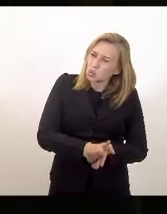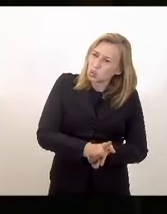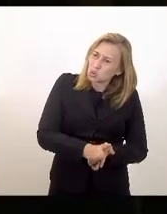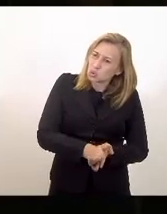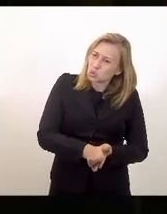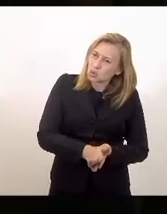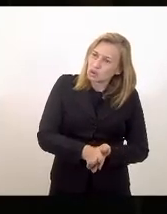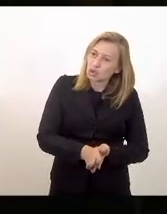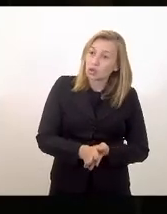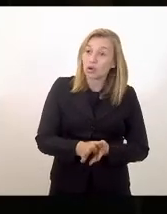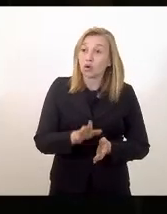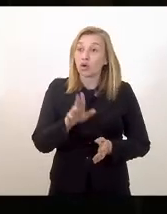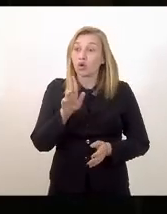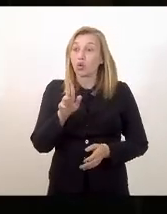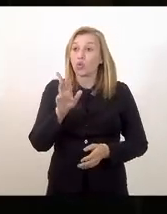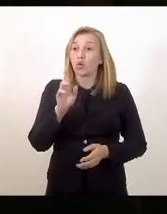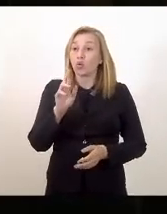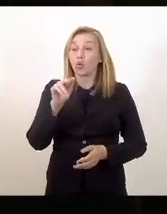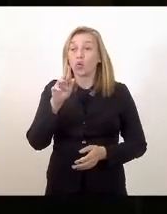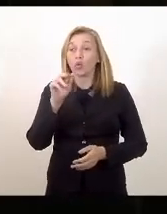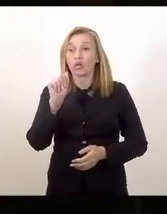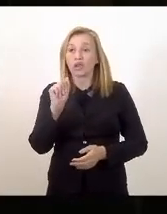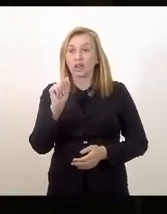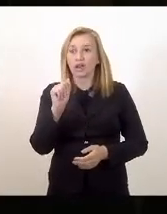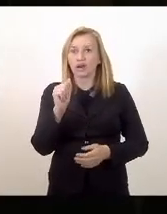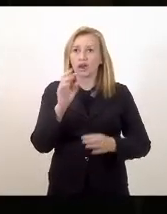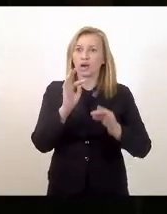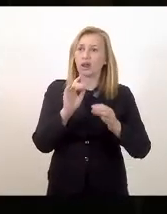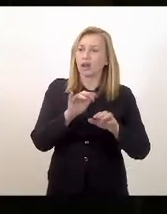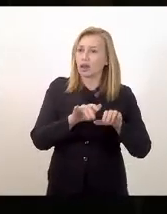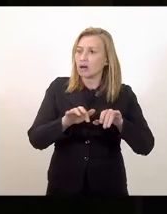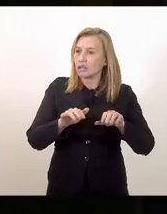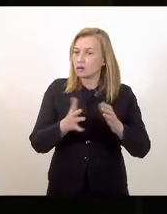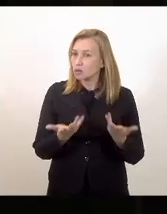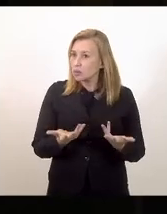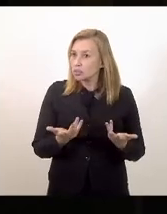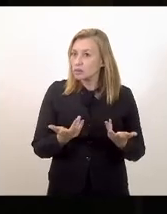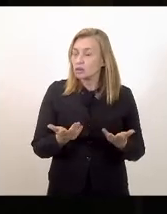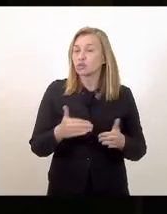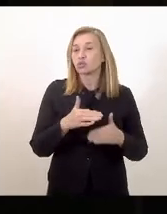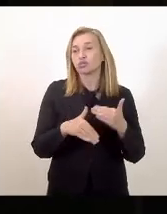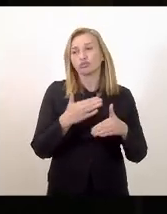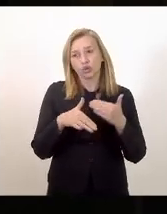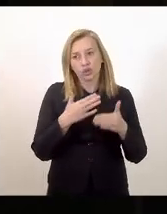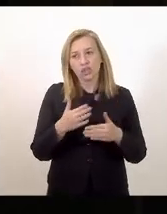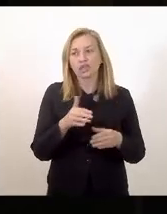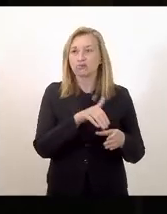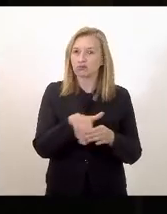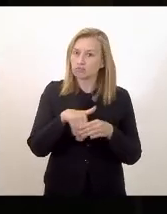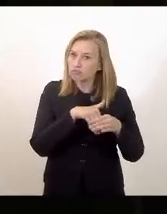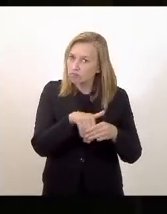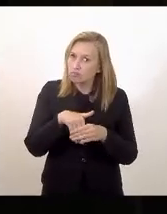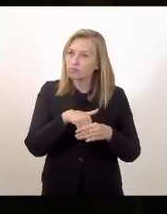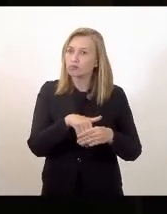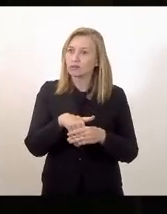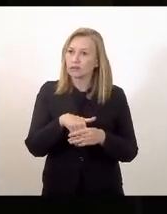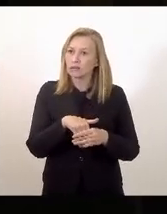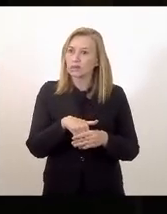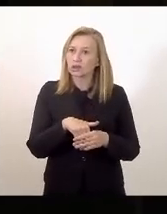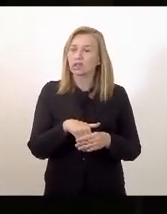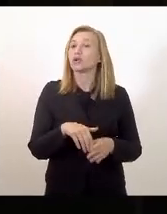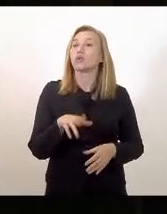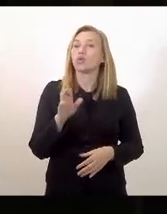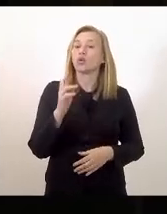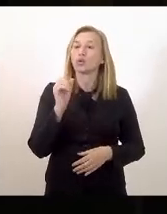esta casa e outras casas legislativas, por óbvio, passam por todo um processo eleitoral a partir dessas